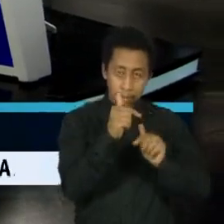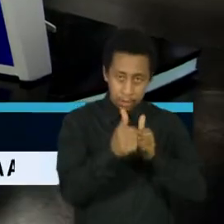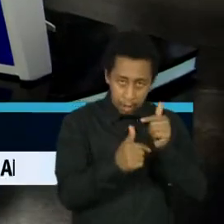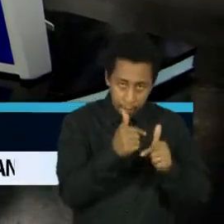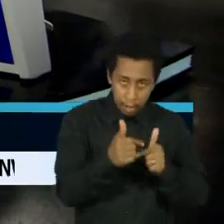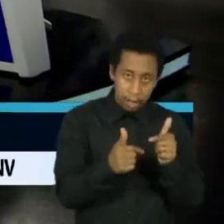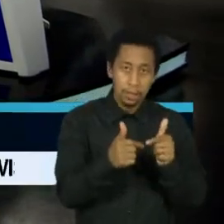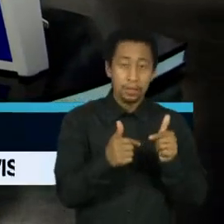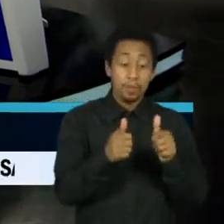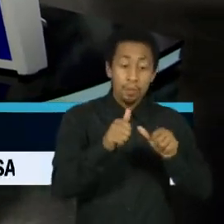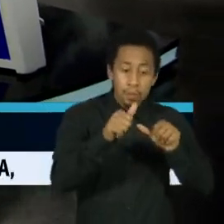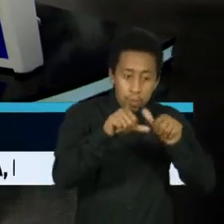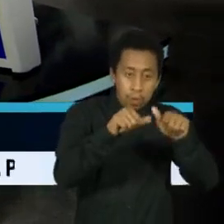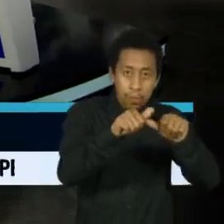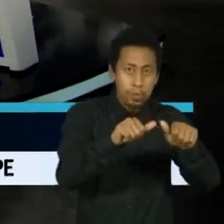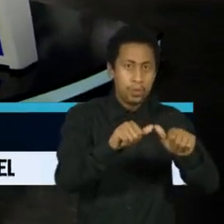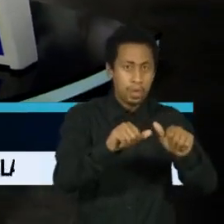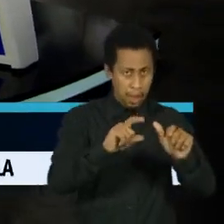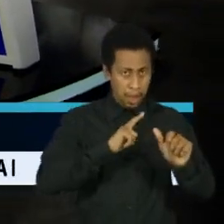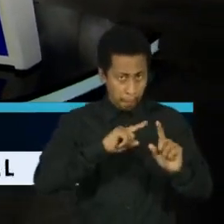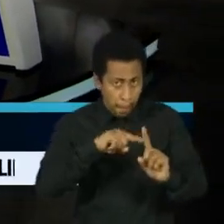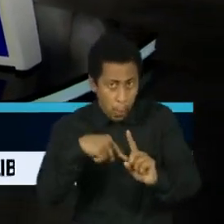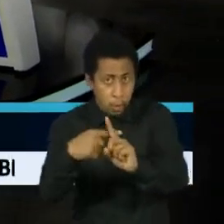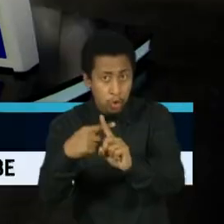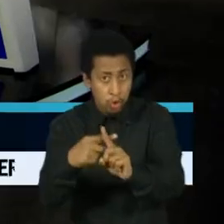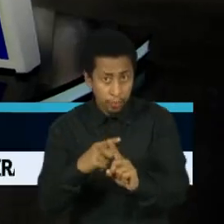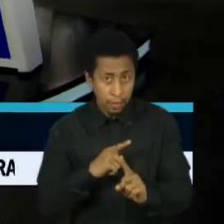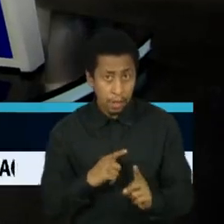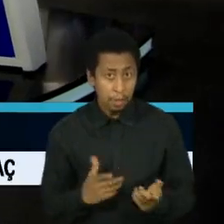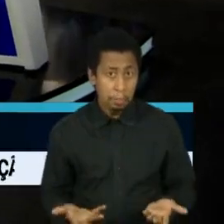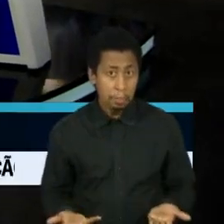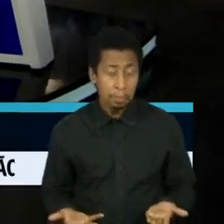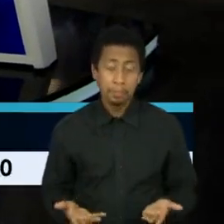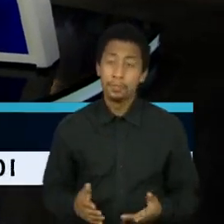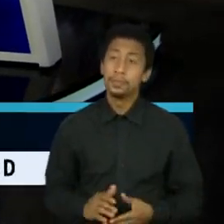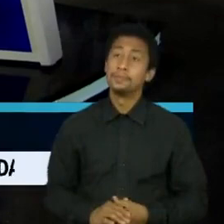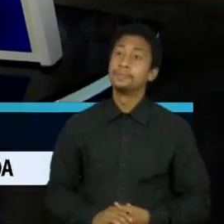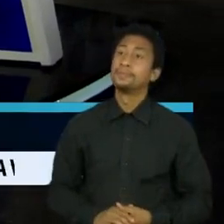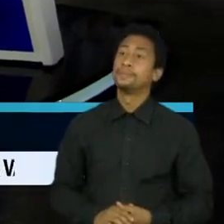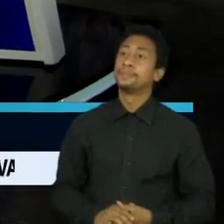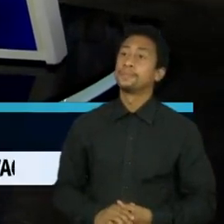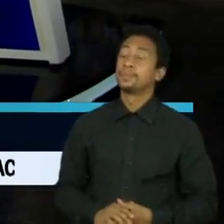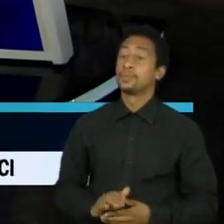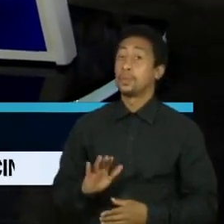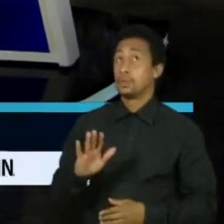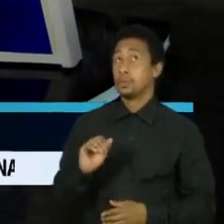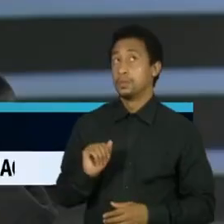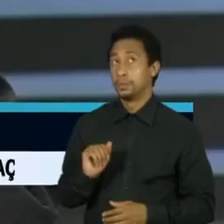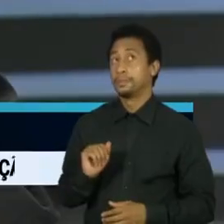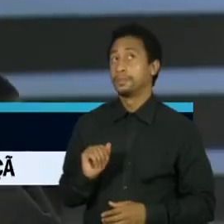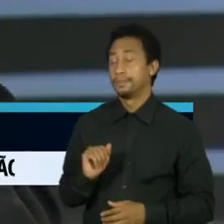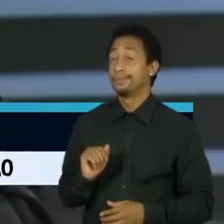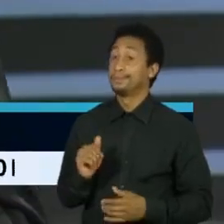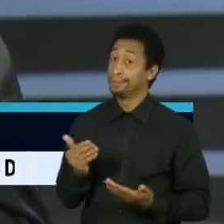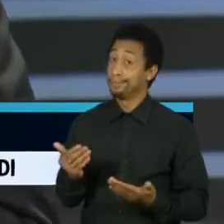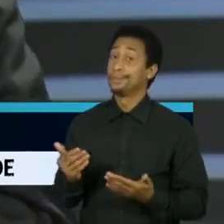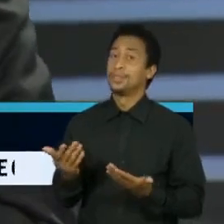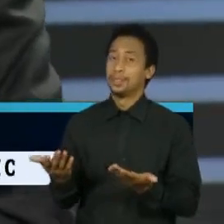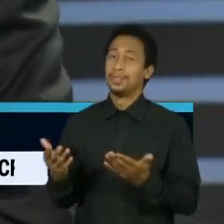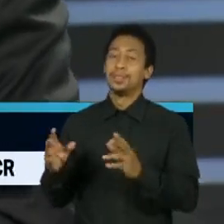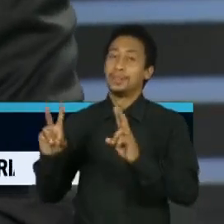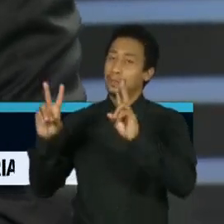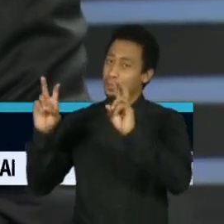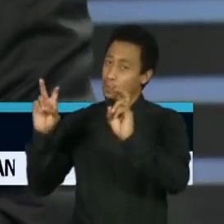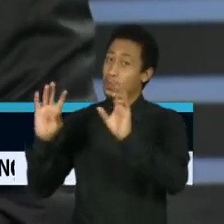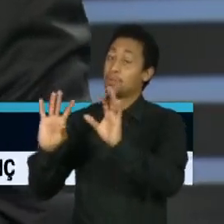podem ser positivas em algum cenário? Olha, o pressuposto liberal clássico